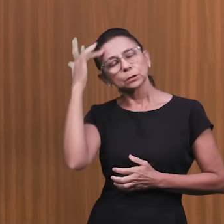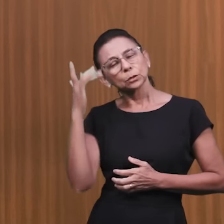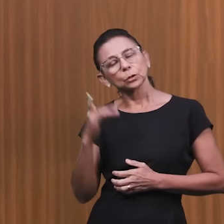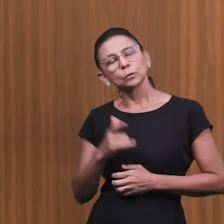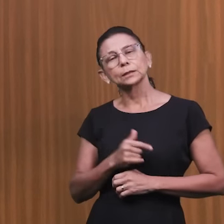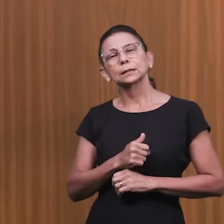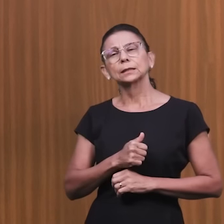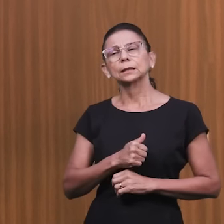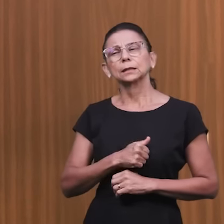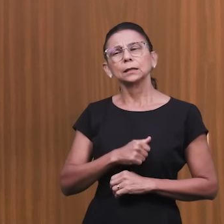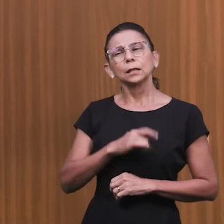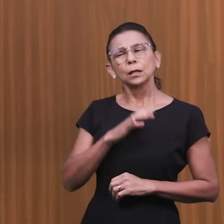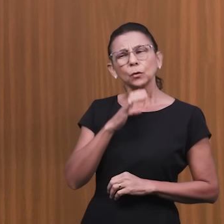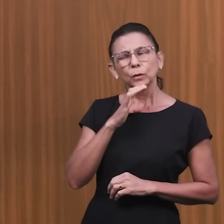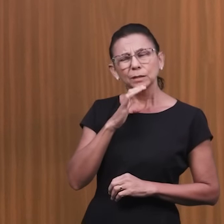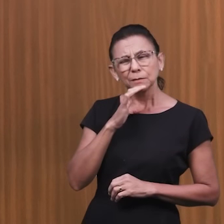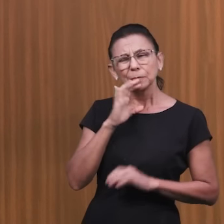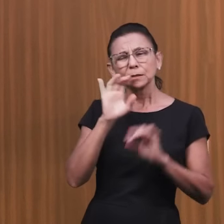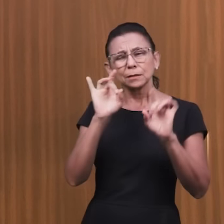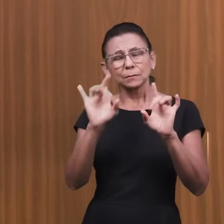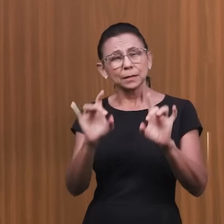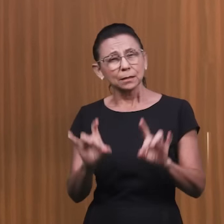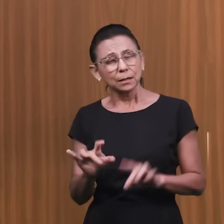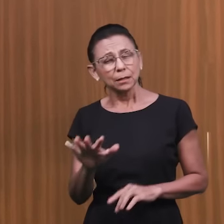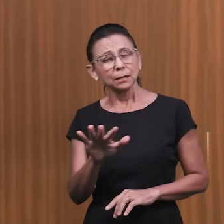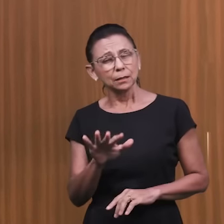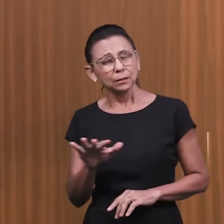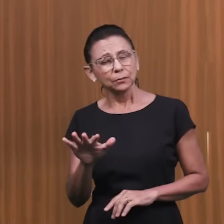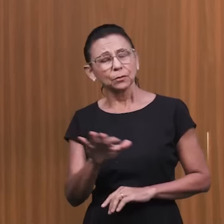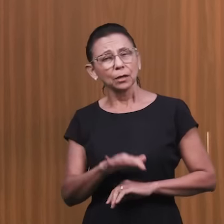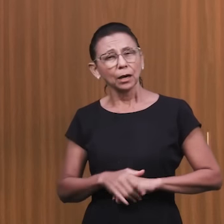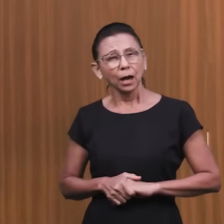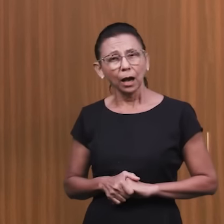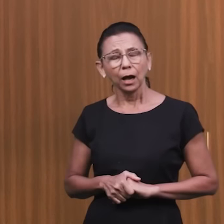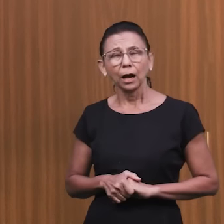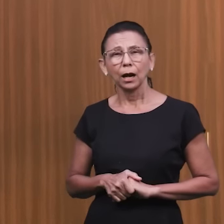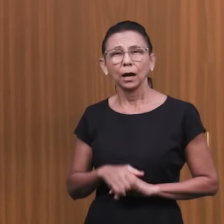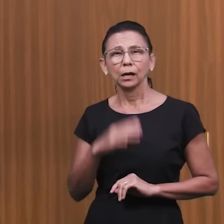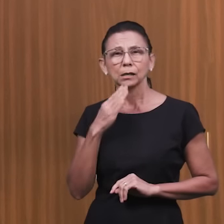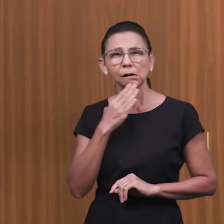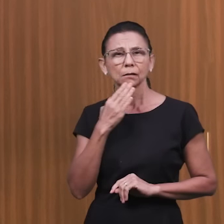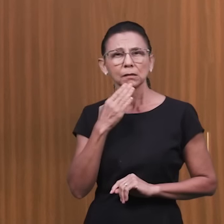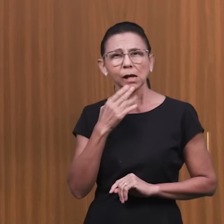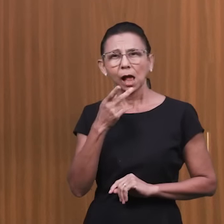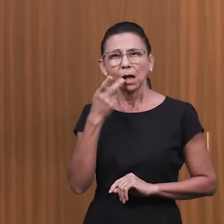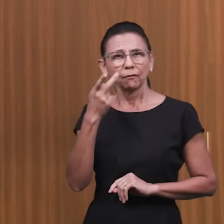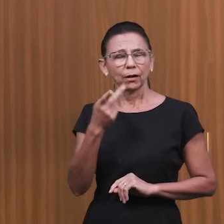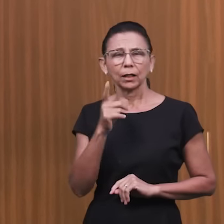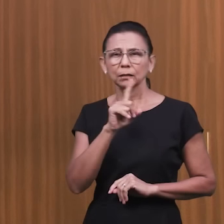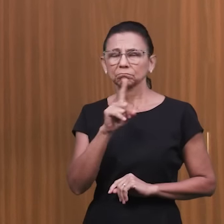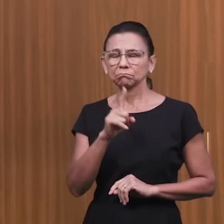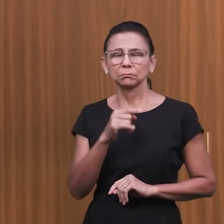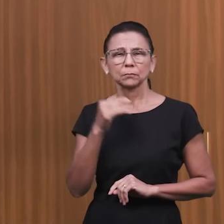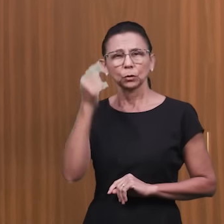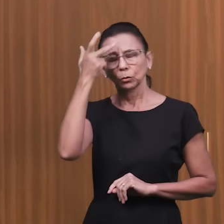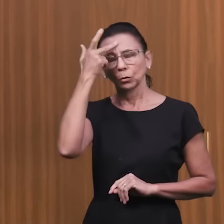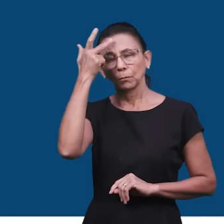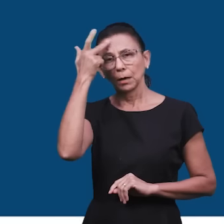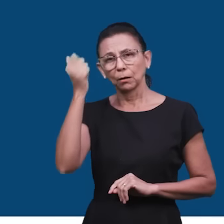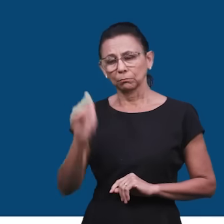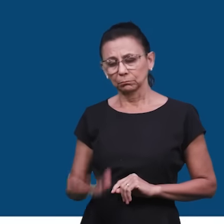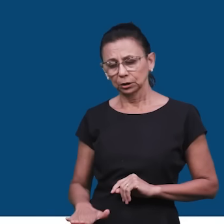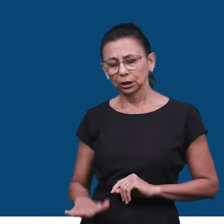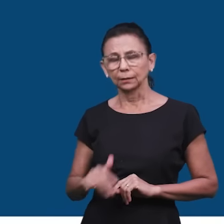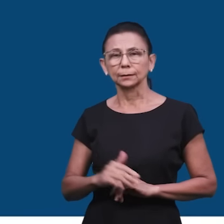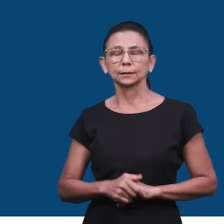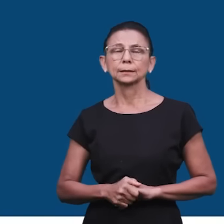um conhecimento específico numa determinada área, mas não tiveram um comprometimento na sua fala, quanto crianças.